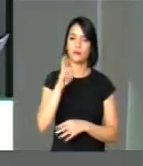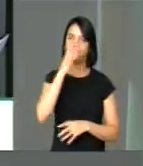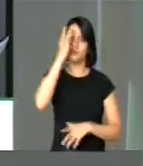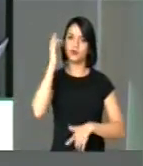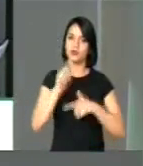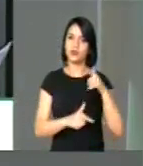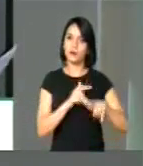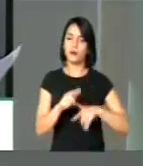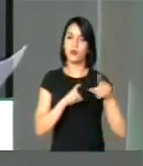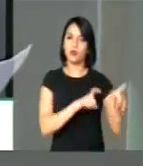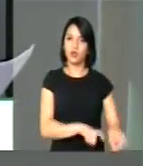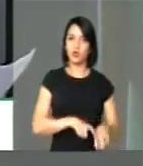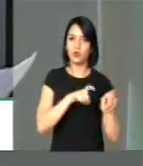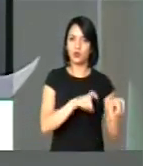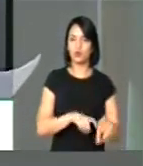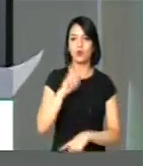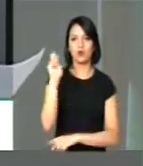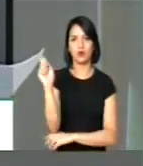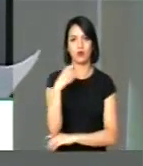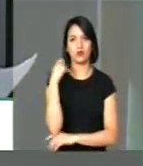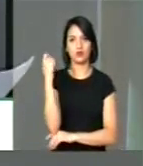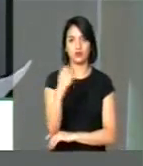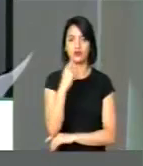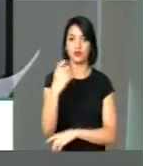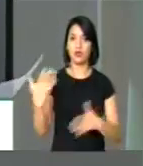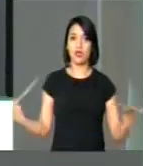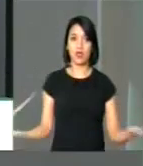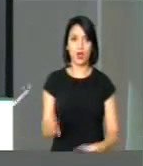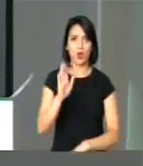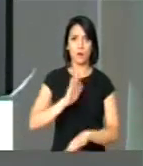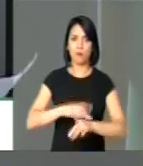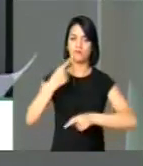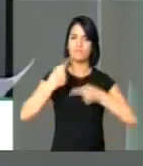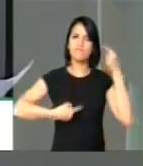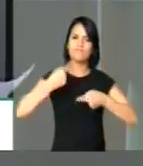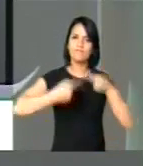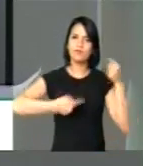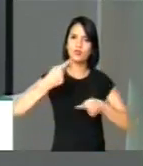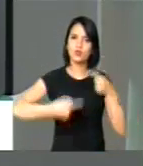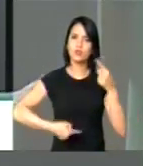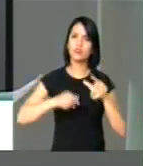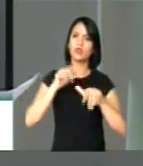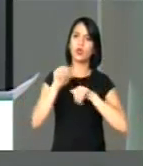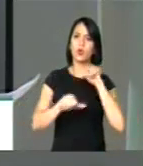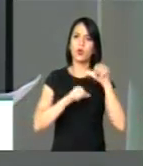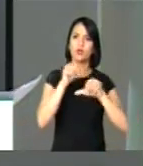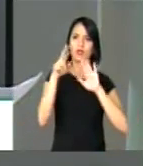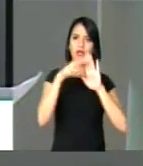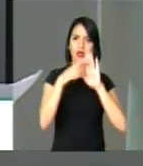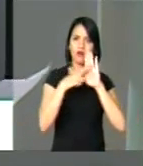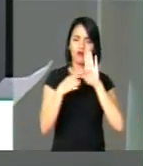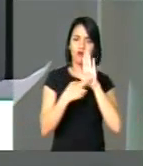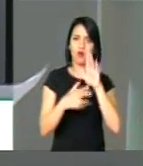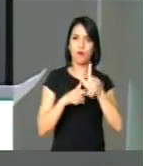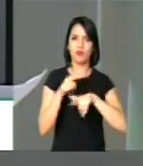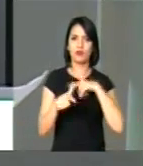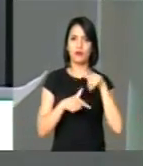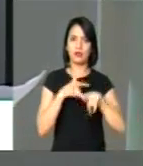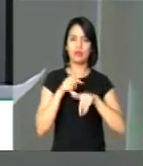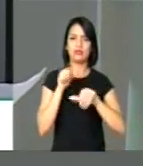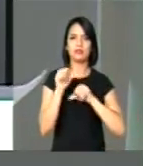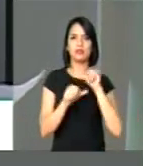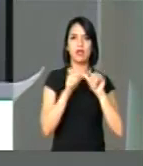Agricultura do Rio Grande do Sul. E nesse momento de debate, de discussão da reforma trabalhista,